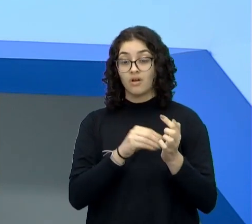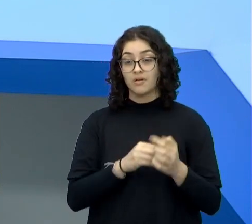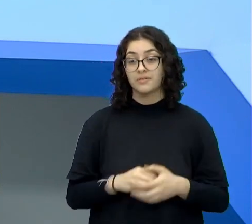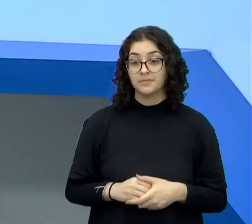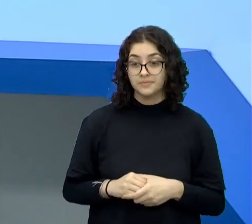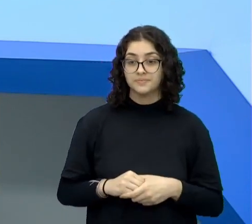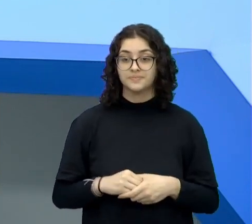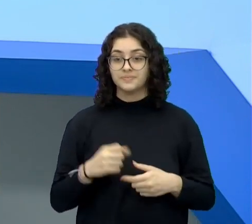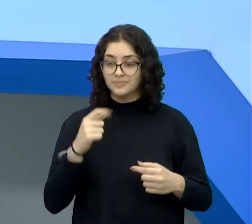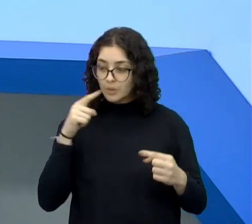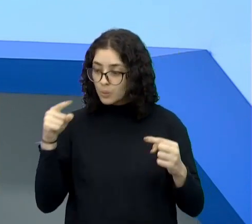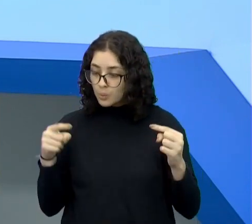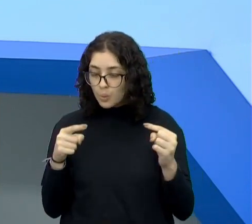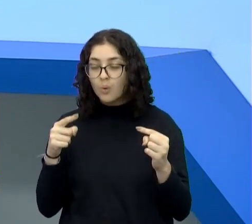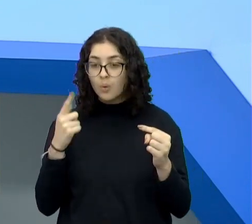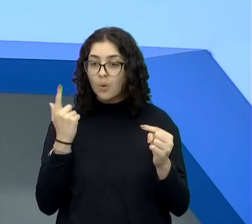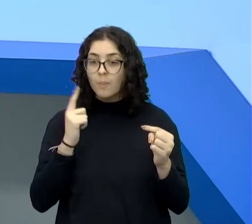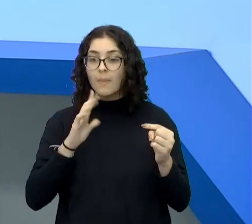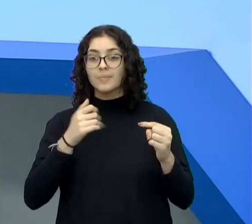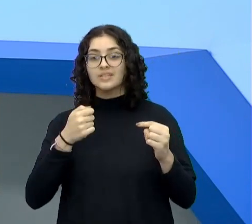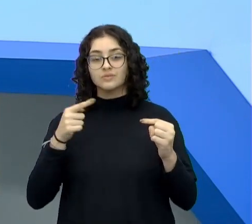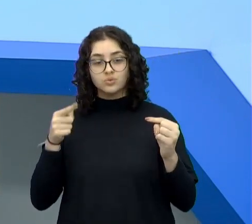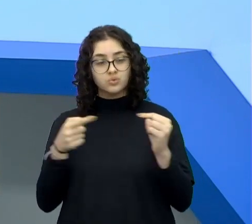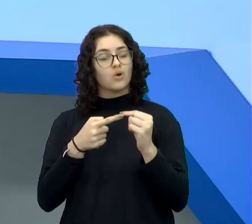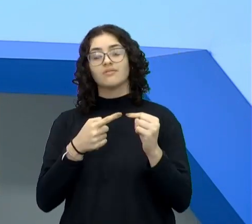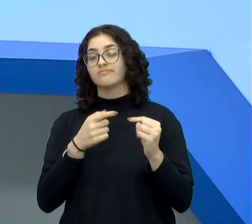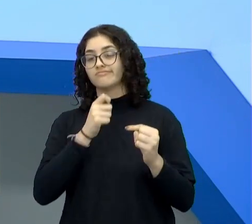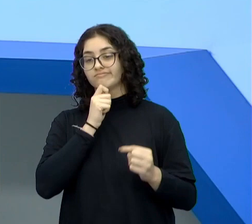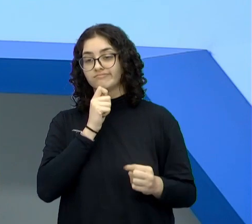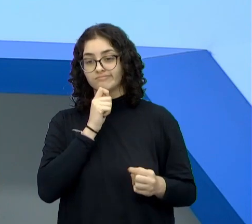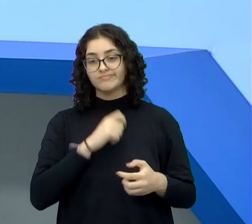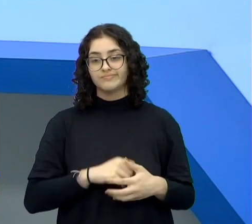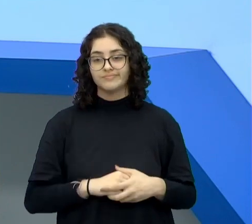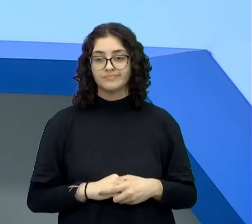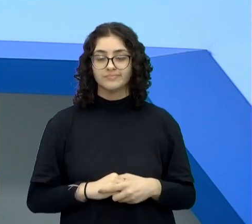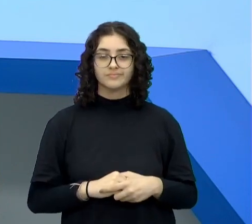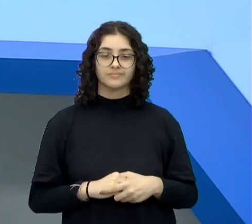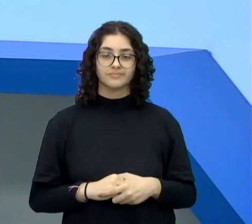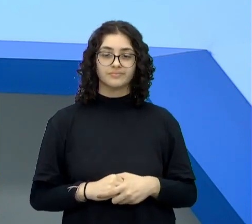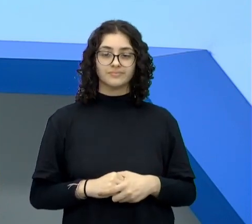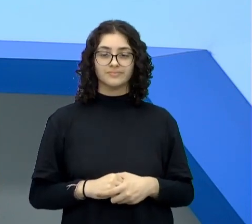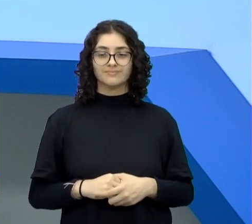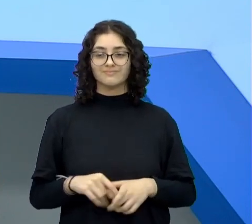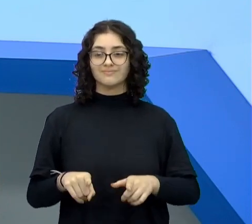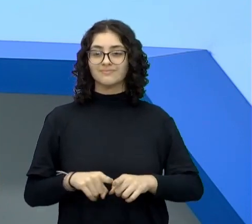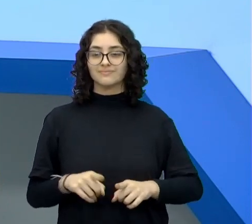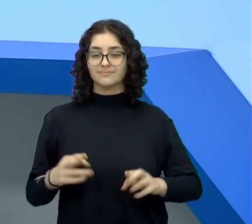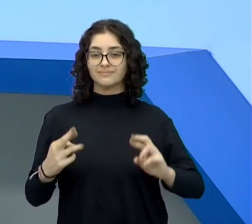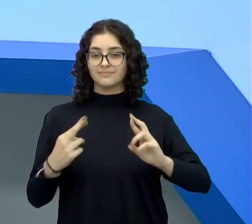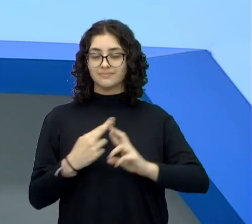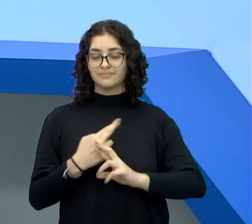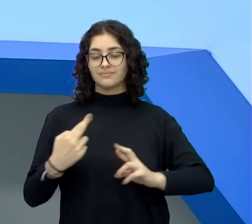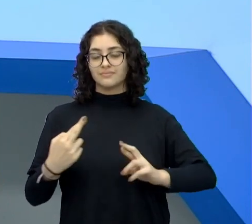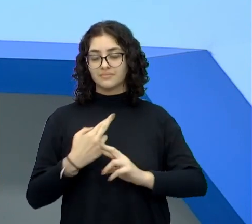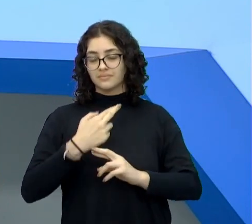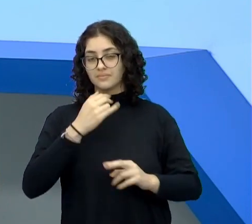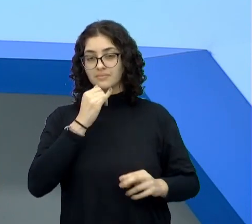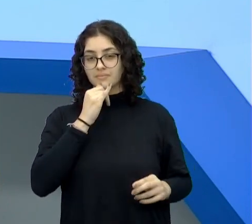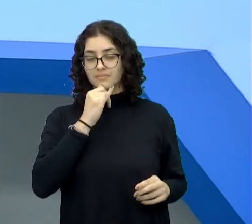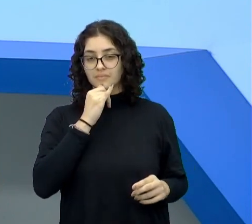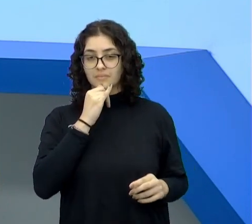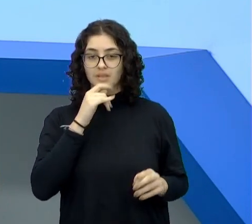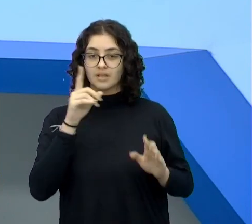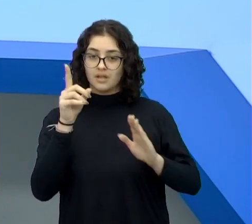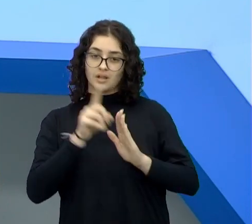mudança radical, né, nesse ponto principal. E quando a gente fala com relação à parte, por exemplo, né,